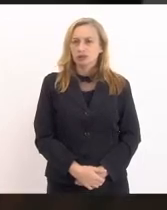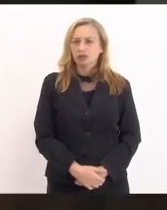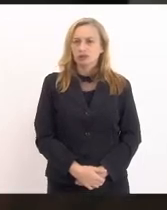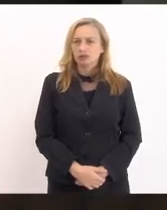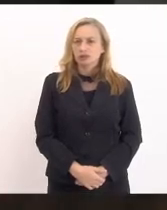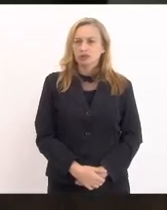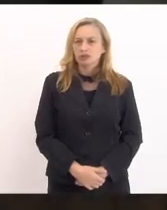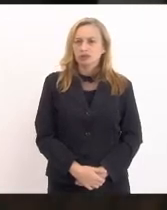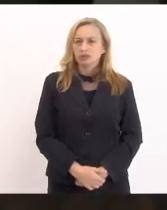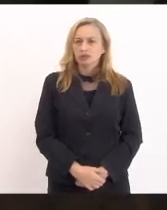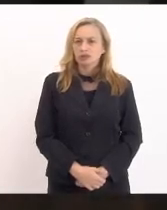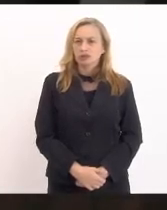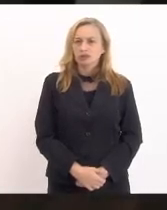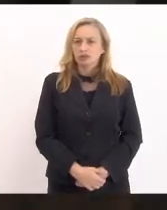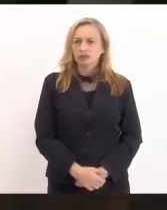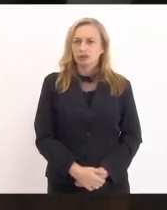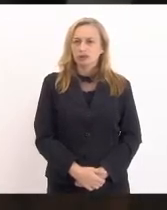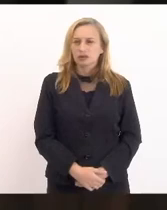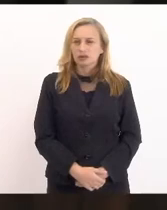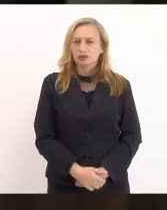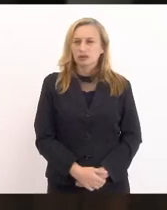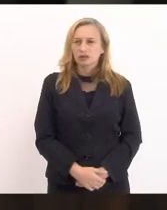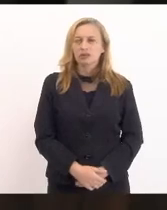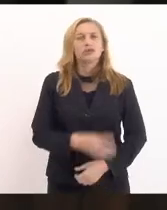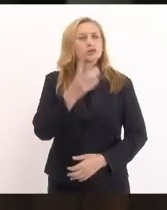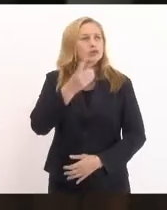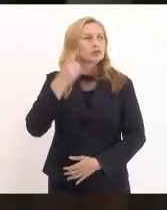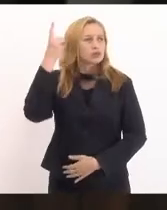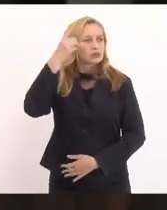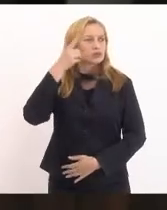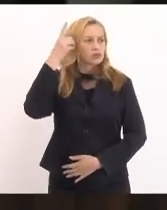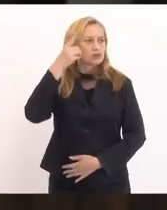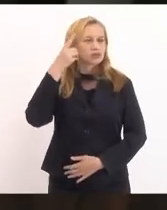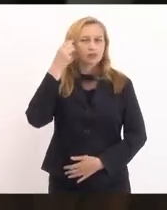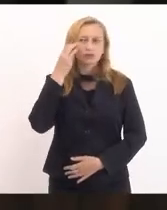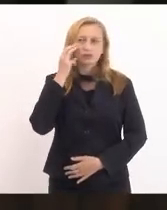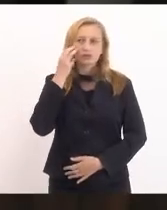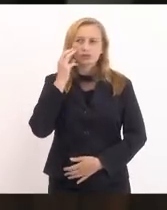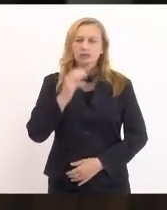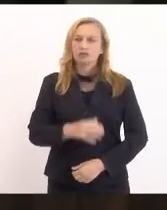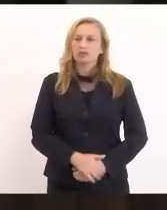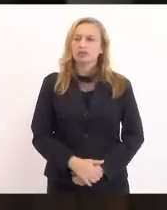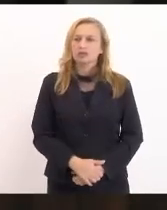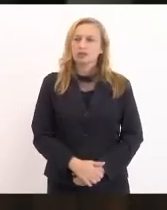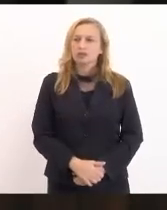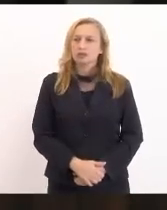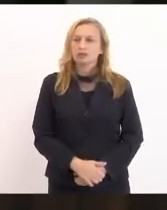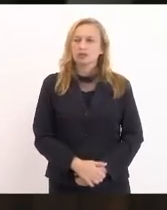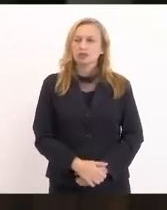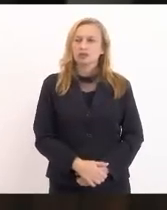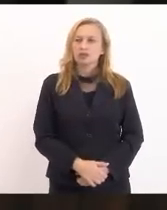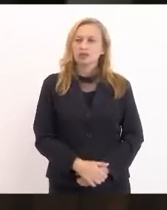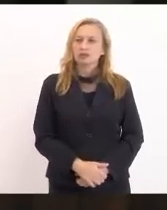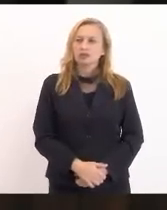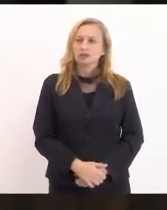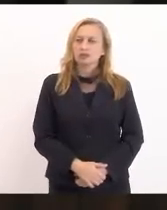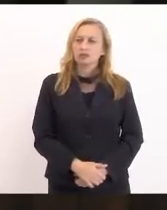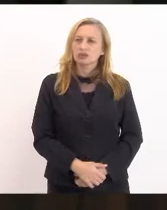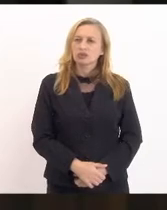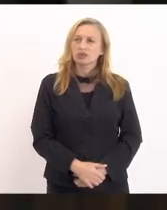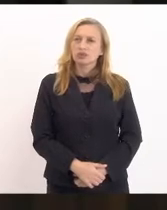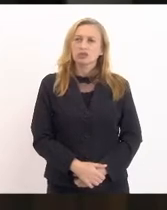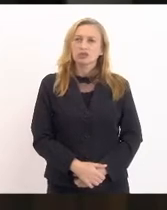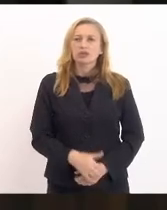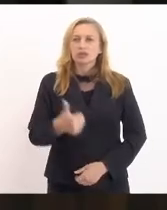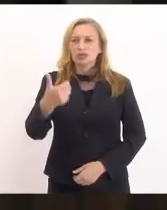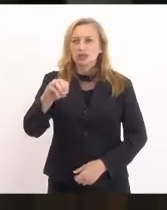Próximo orador inscrito é o nobre deputado Valdeque Carneiro. Vossa Excelência dispõe